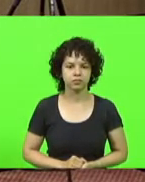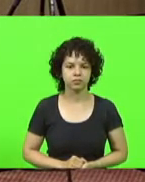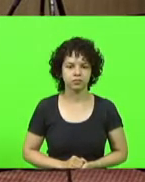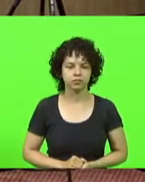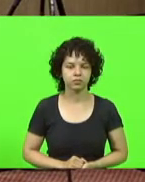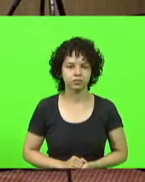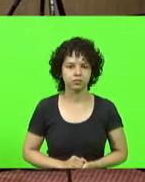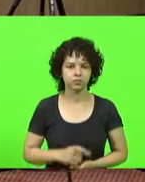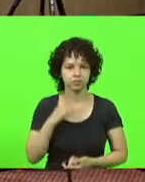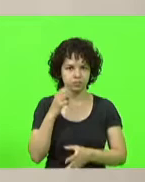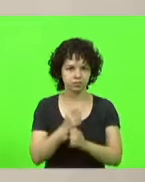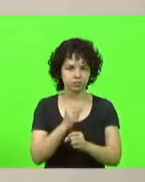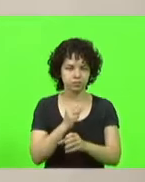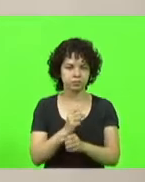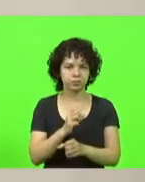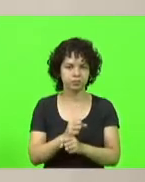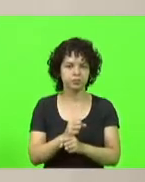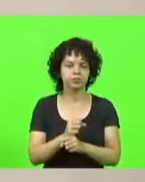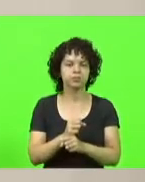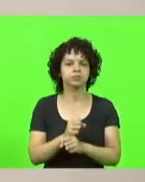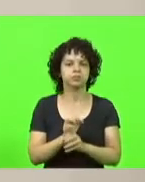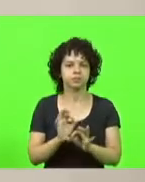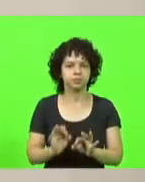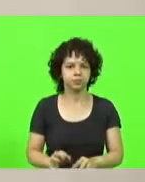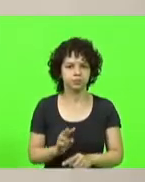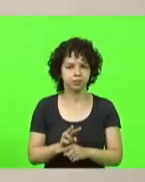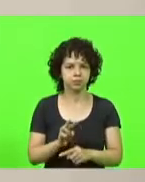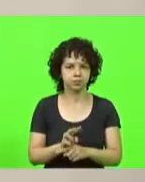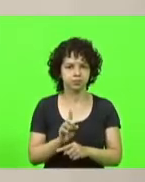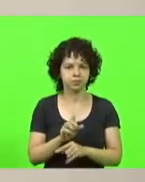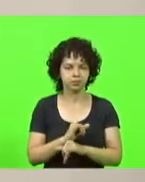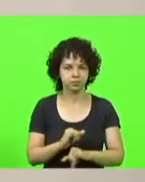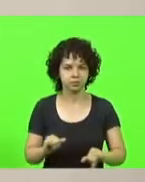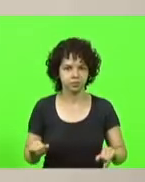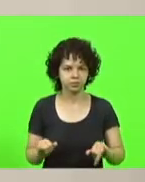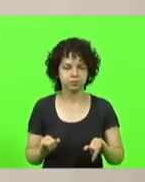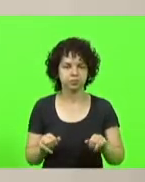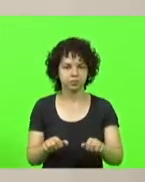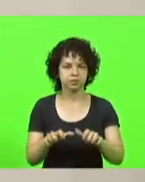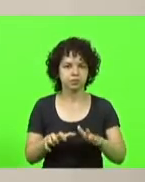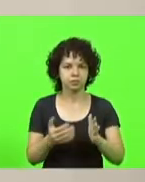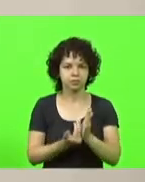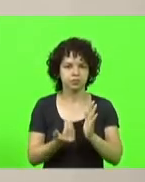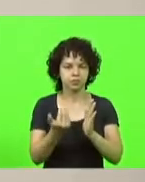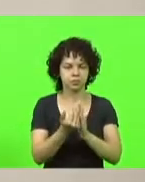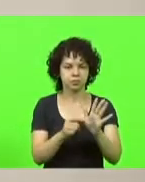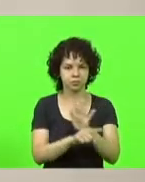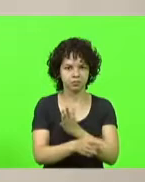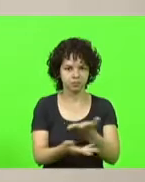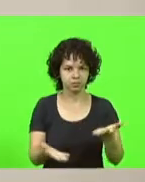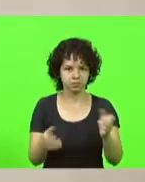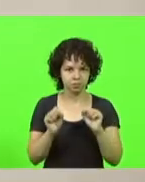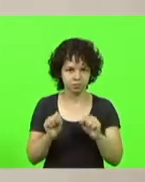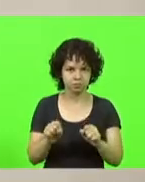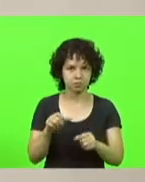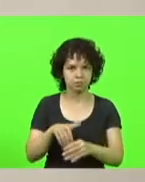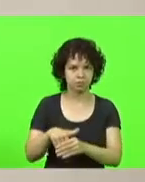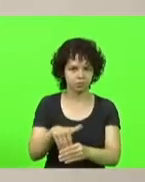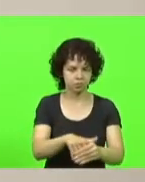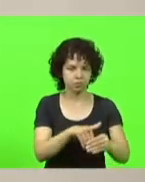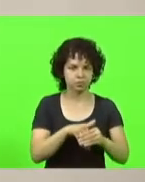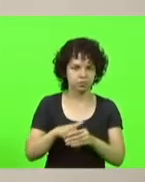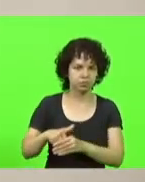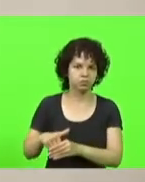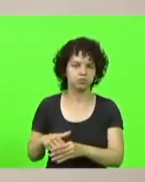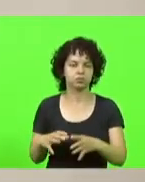Havendo quórum regimental e sob a proteção de Deus, declaro aberta a presente sessão extraordinária. Consulto os senhores líderes se podemos votar em bloco a redação final